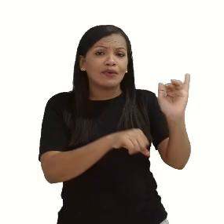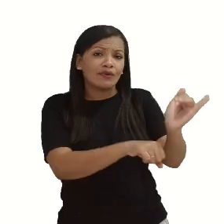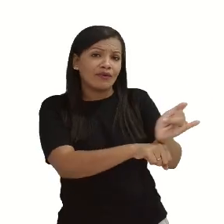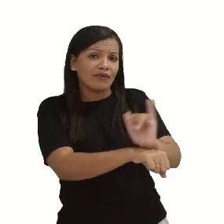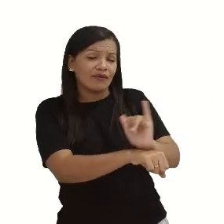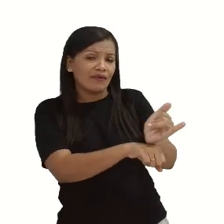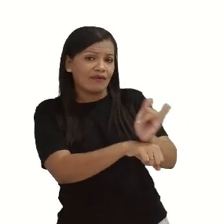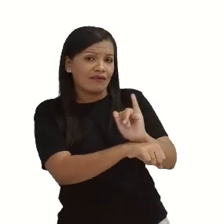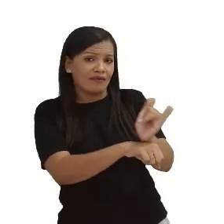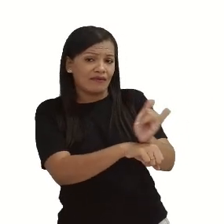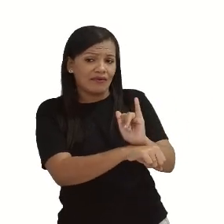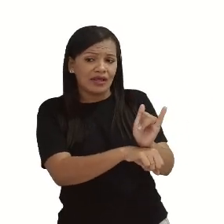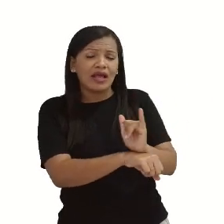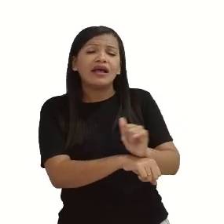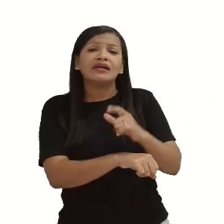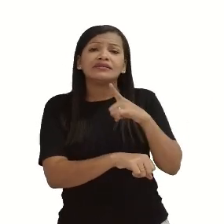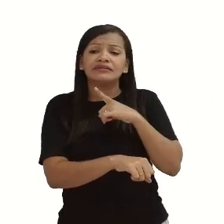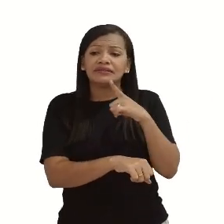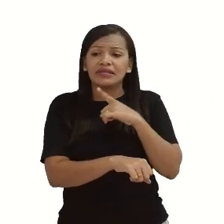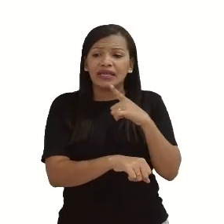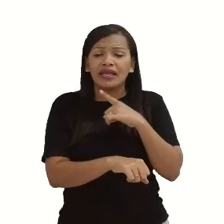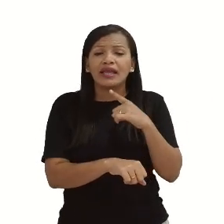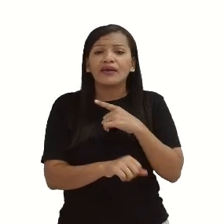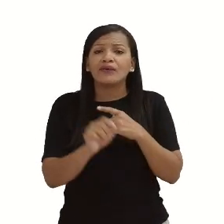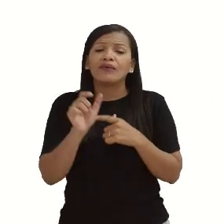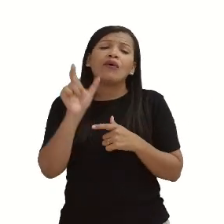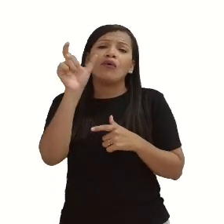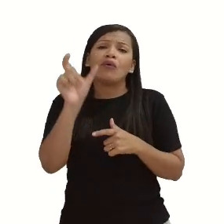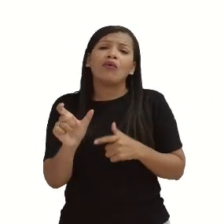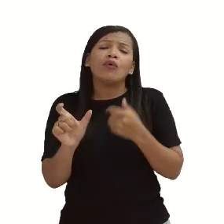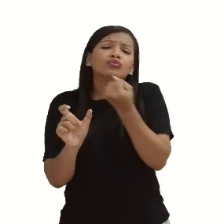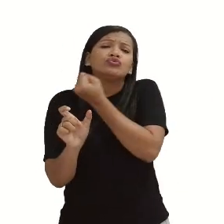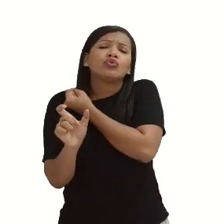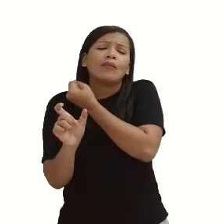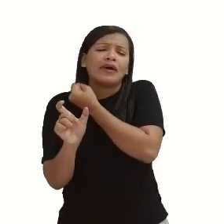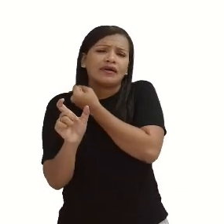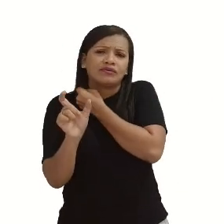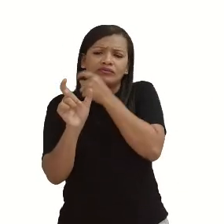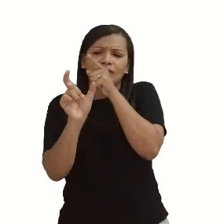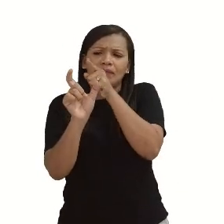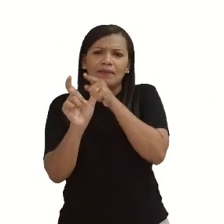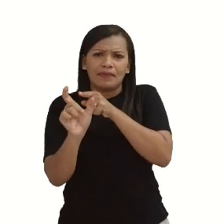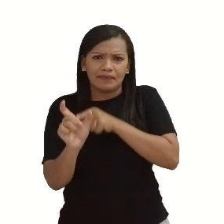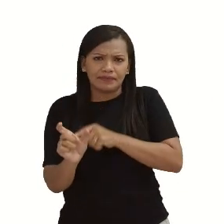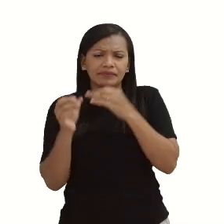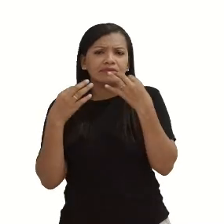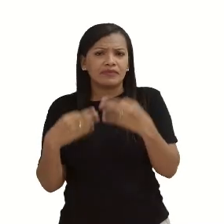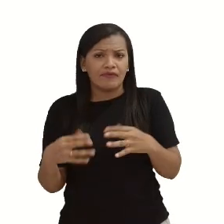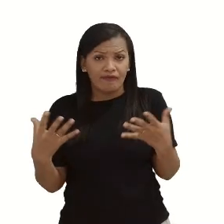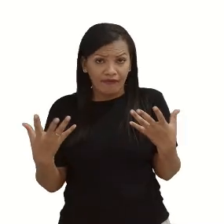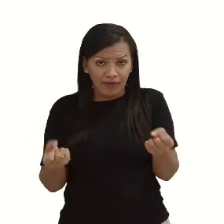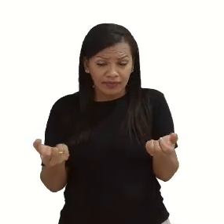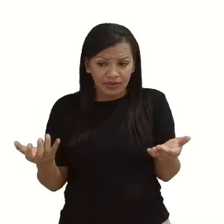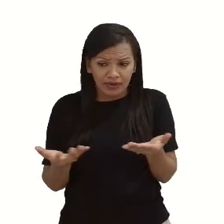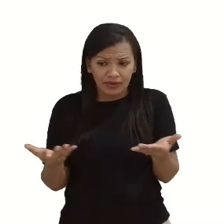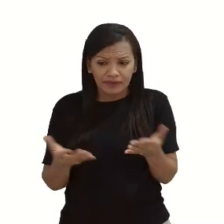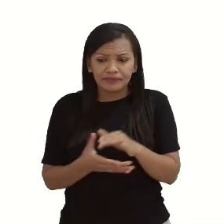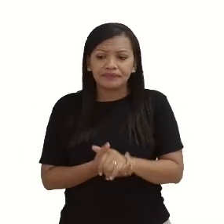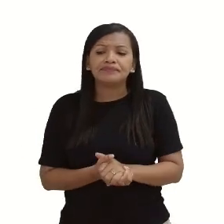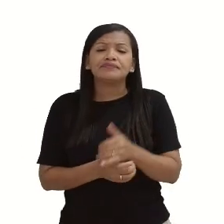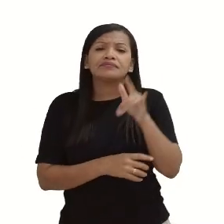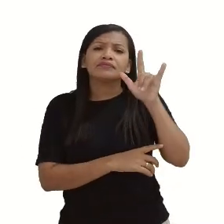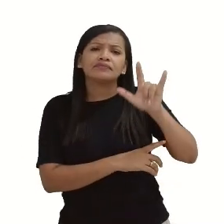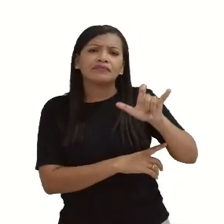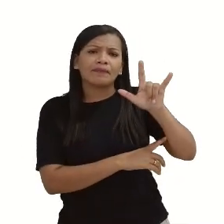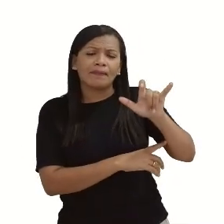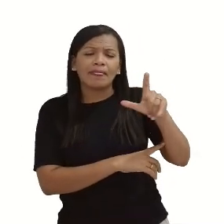naquele eixo dos valores, aquele eixo que está em pé, quais são os valores relacionados a cada uma delas. Então, bora olhar ali, ó. Instagram